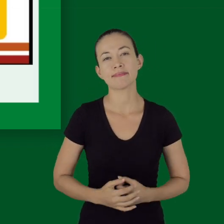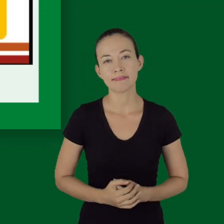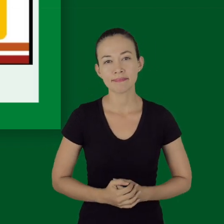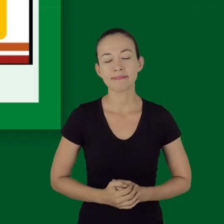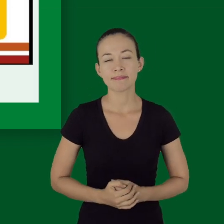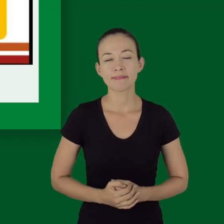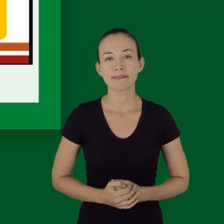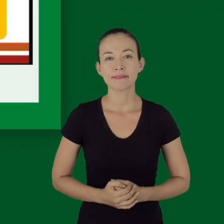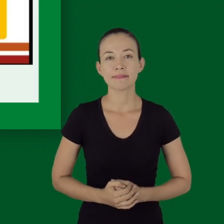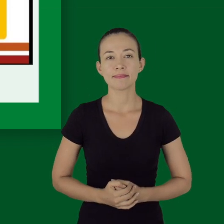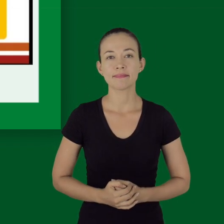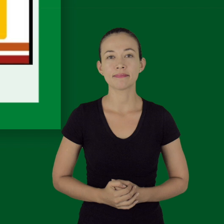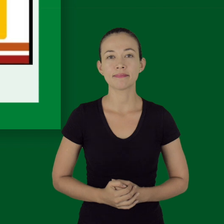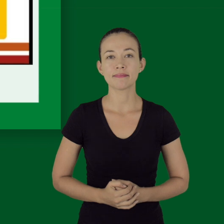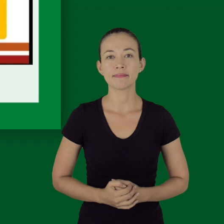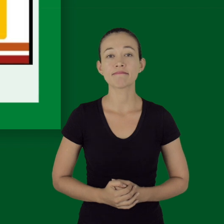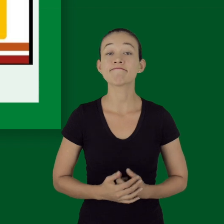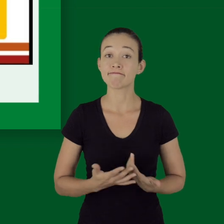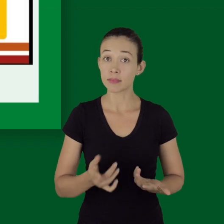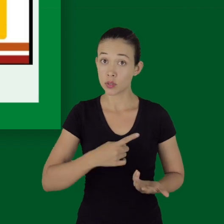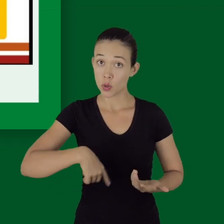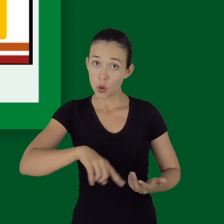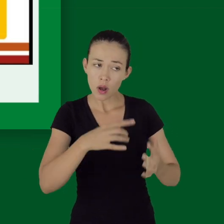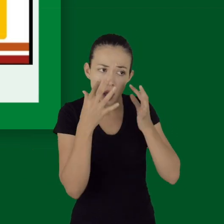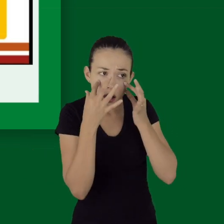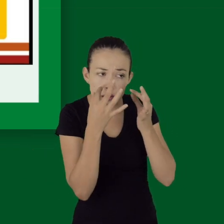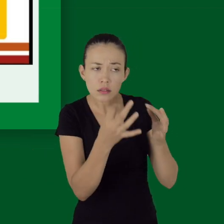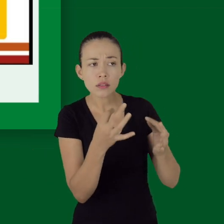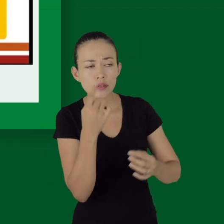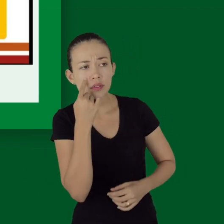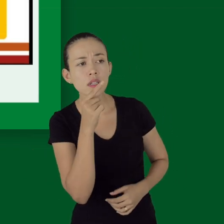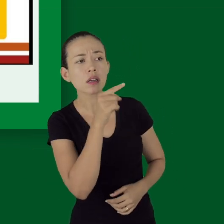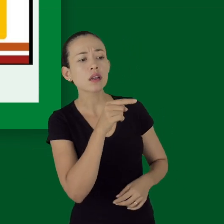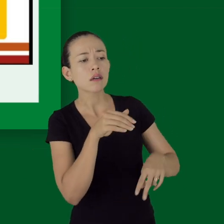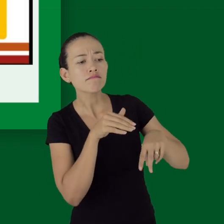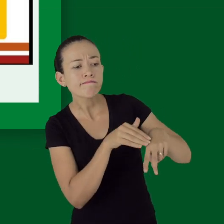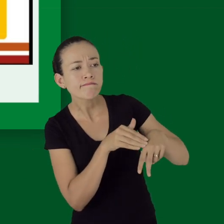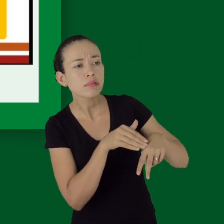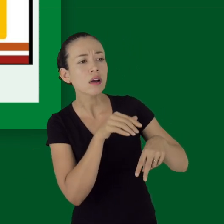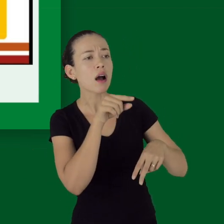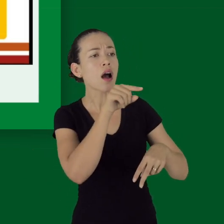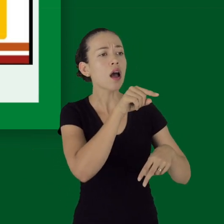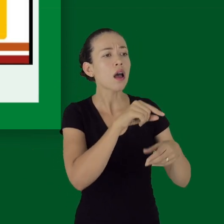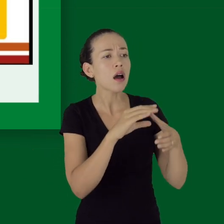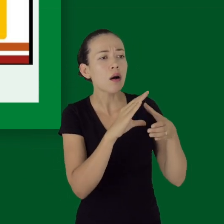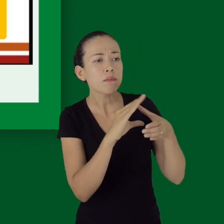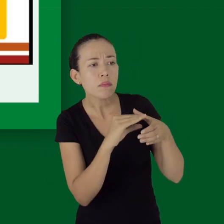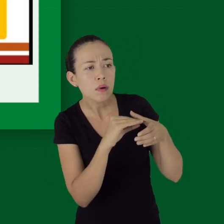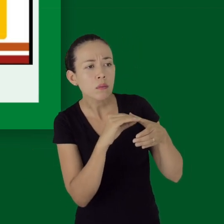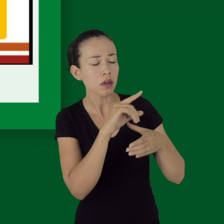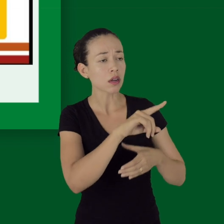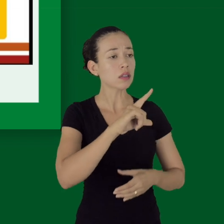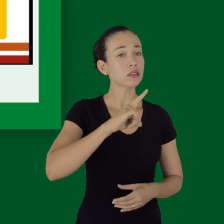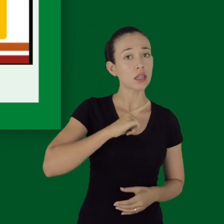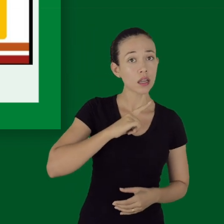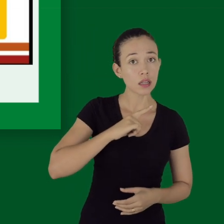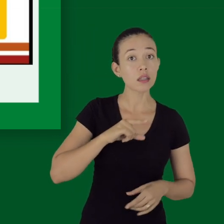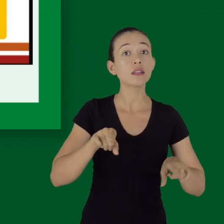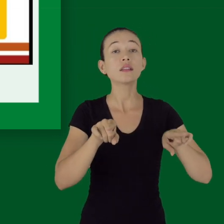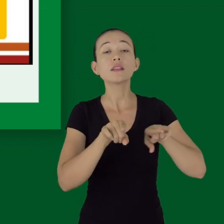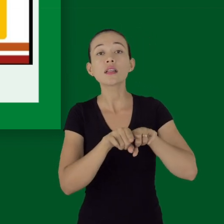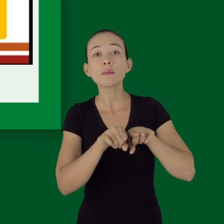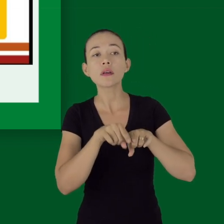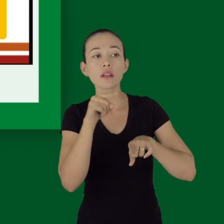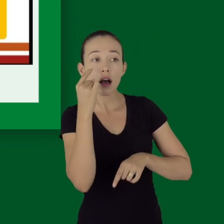precisa ter uma atenção aí na avaliação primária, em relação, nesse momento inicial, avaliar nível de consciência, avaliar a